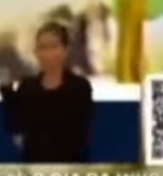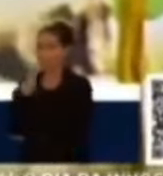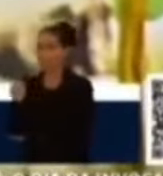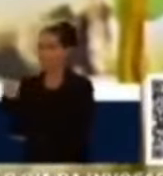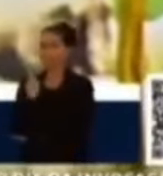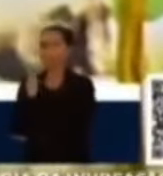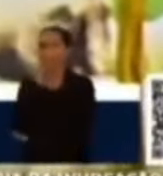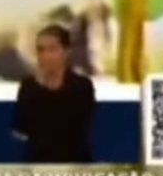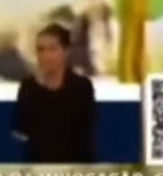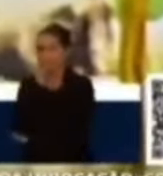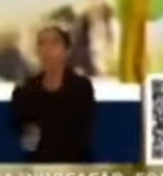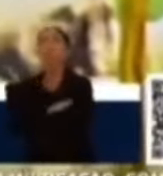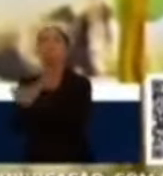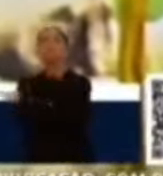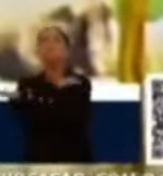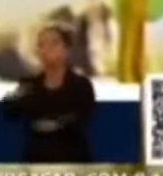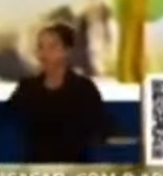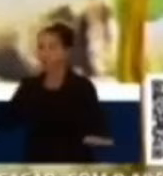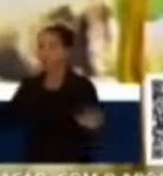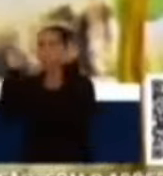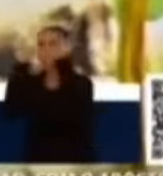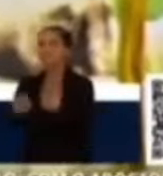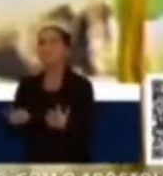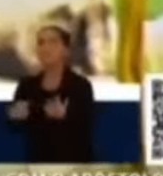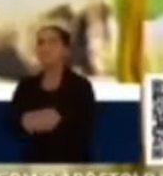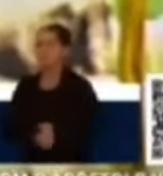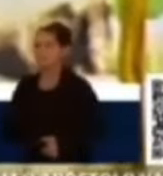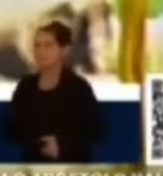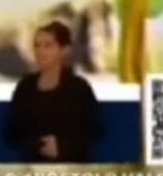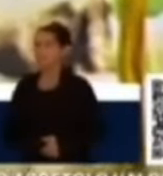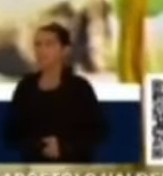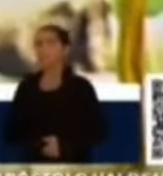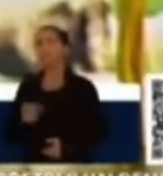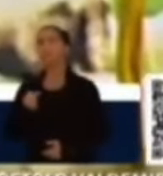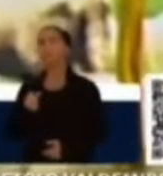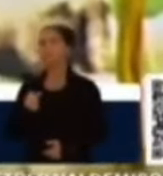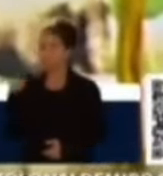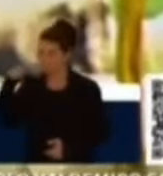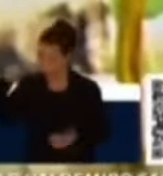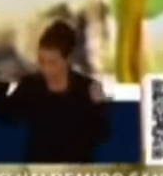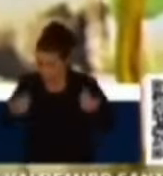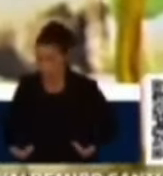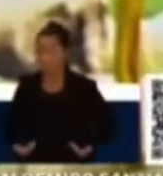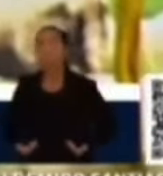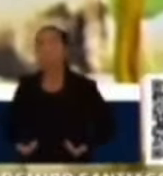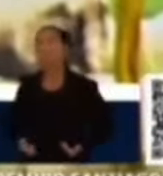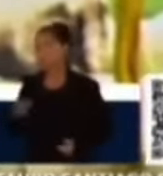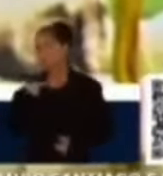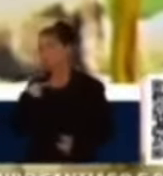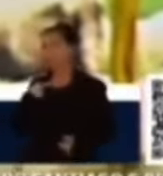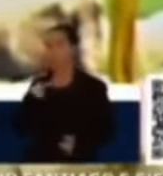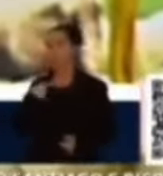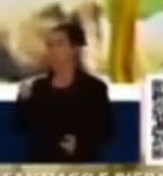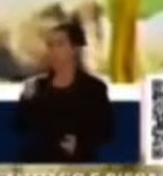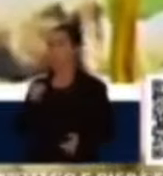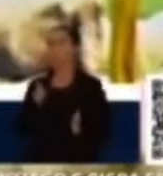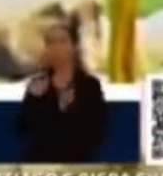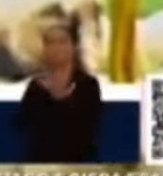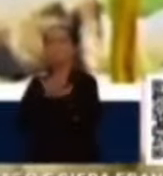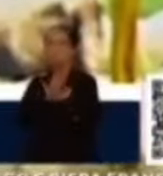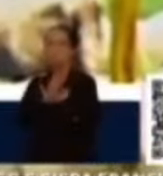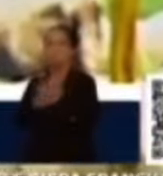seu comentário. Mas antes, eu já quero pedir para você deixar o seu like e se inscrever aqui no canal, porque toda semana tem vídeo novo,